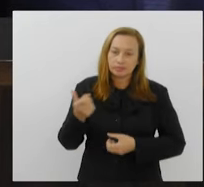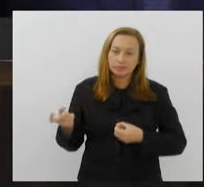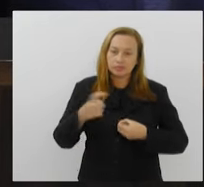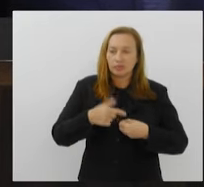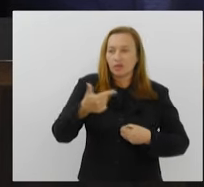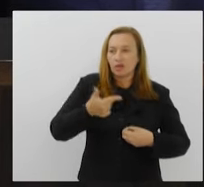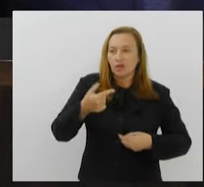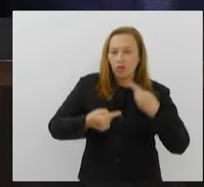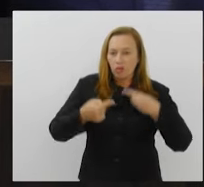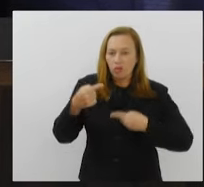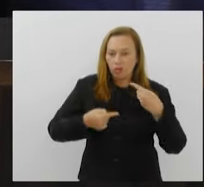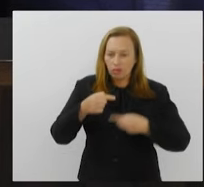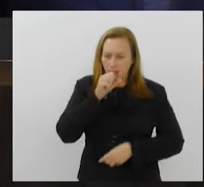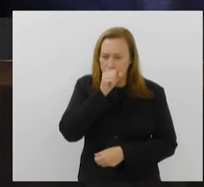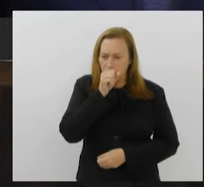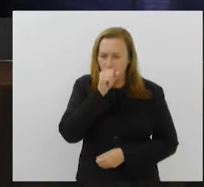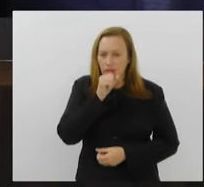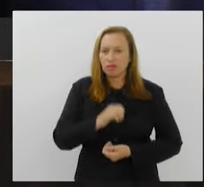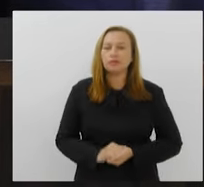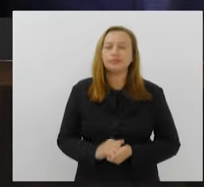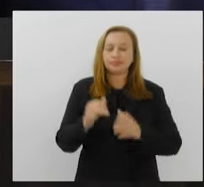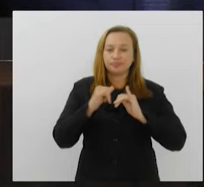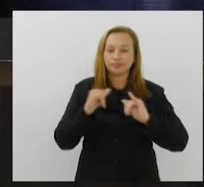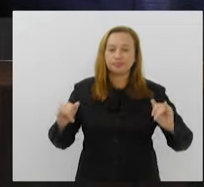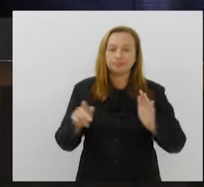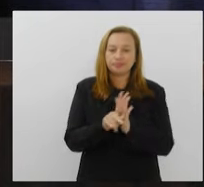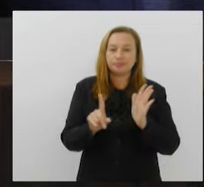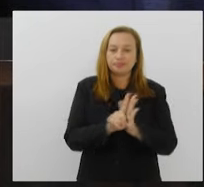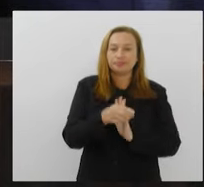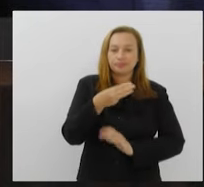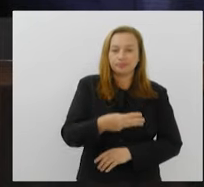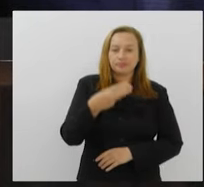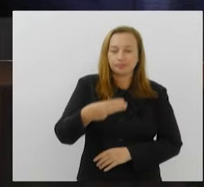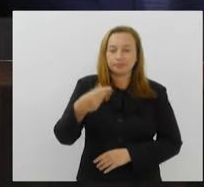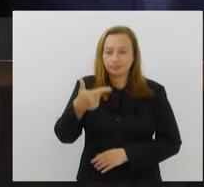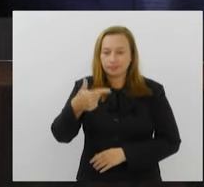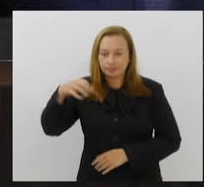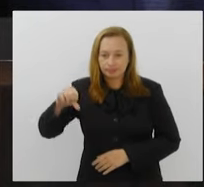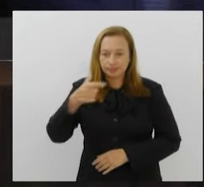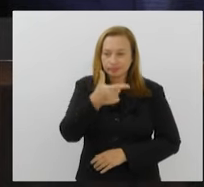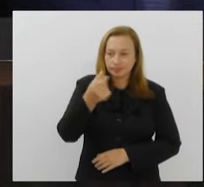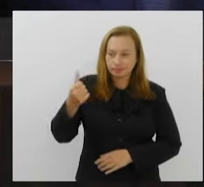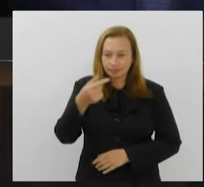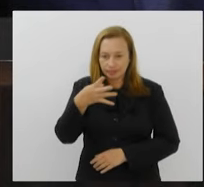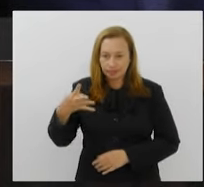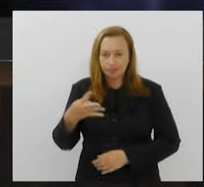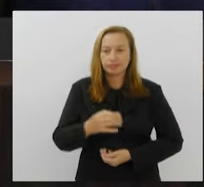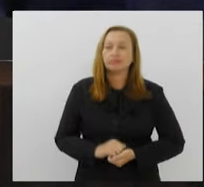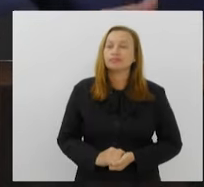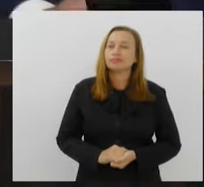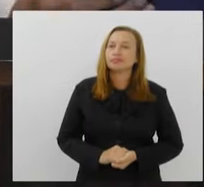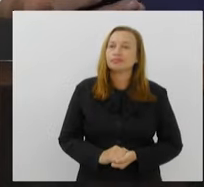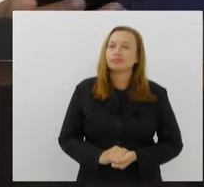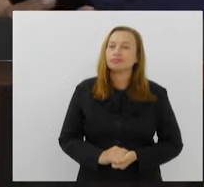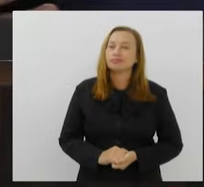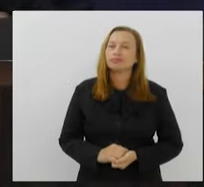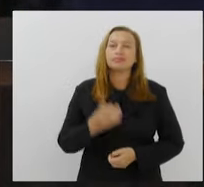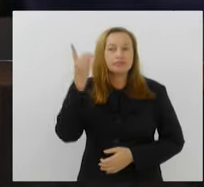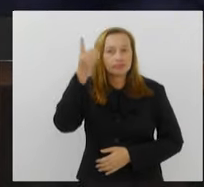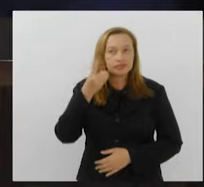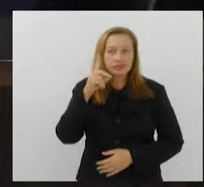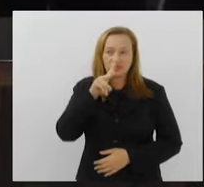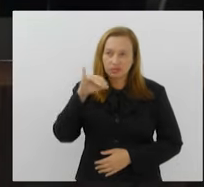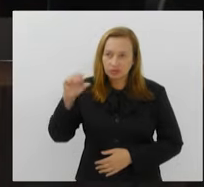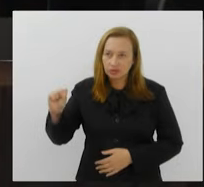primeira e retorna em segunda. Anuncio projeto de lei número 3.329 de 2024, de autoria do deputado